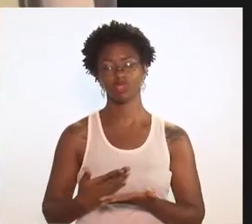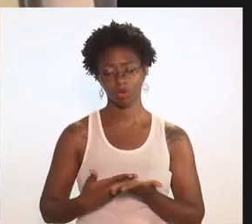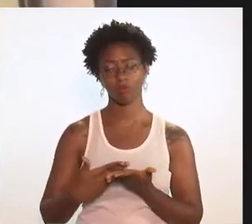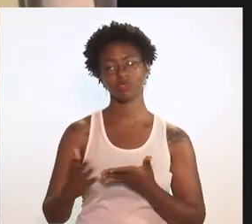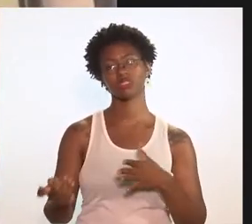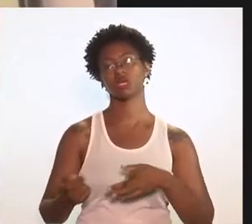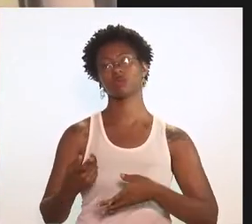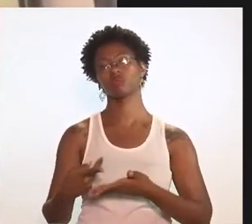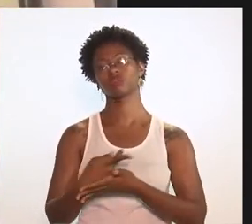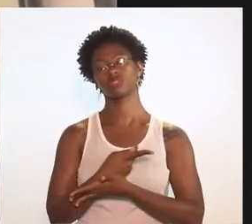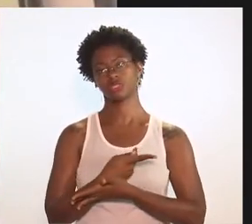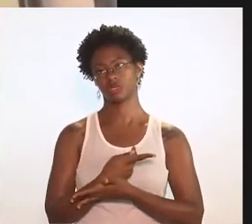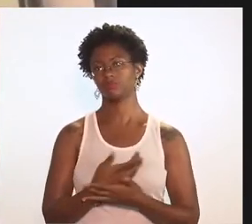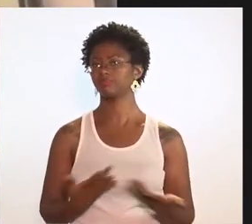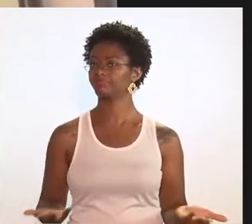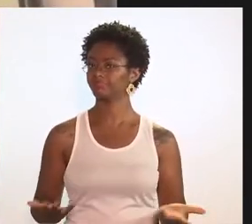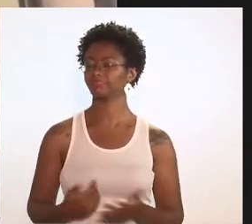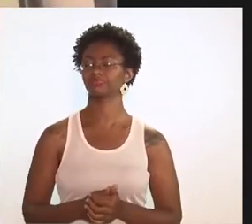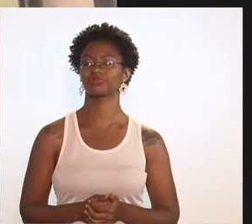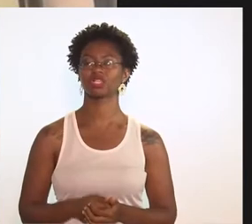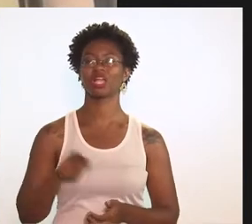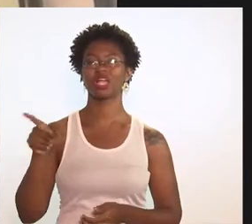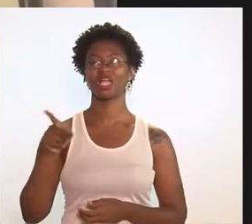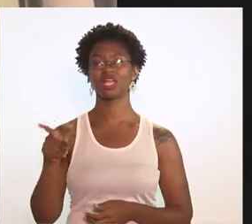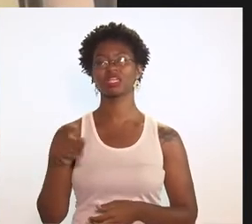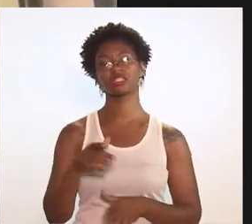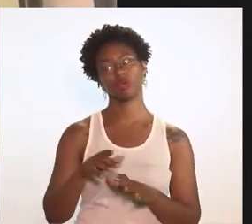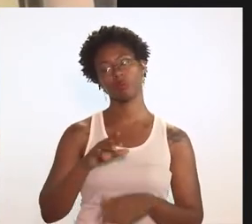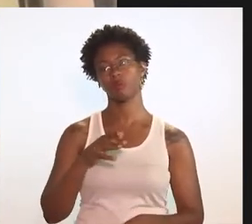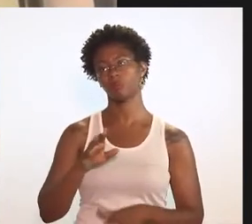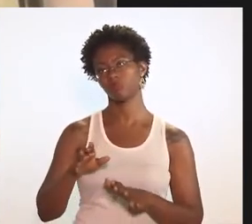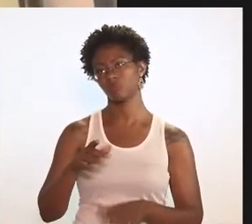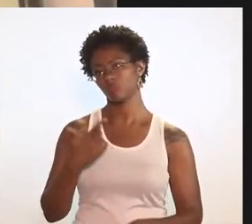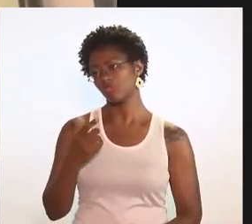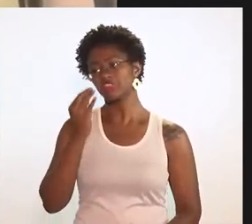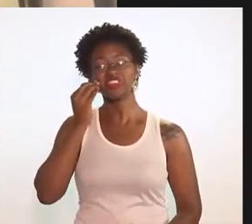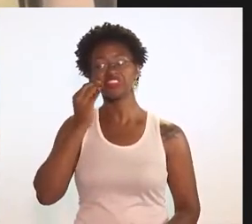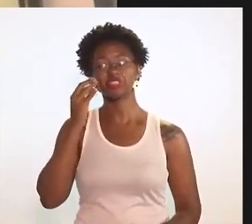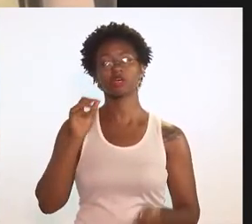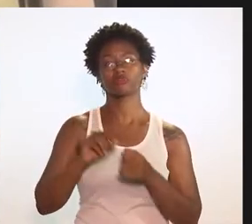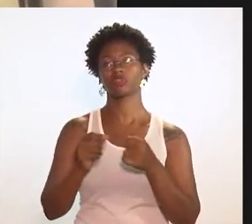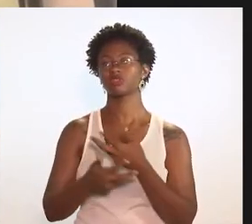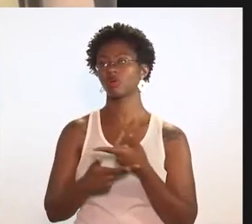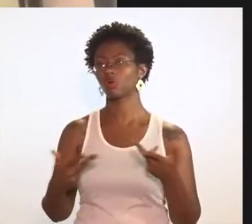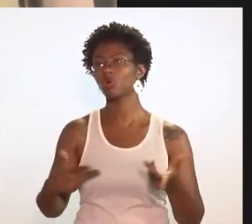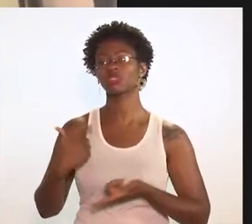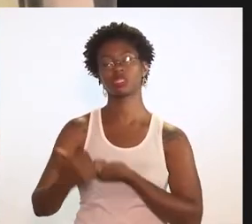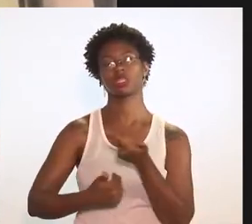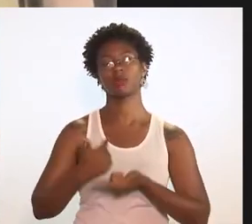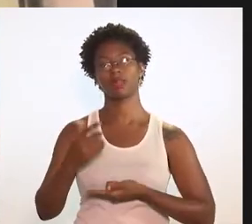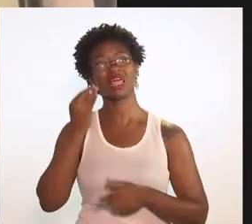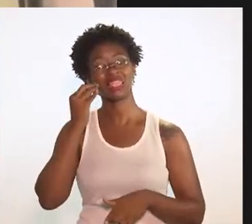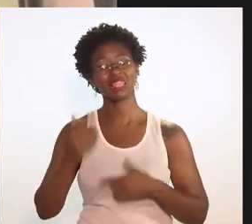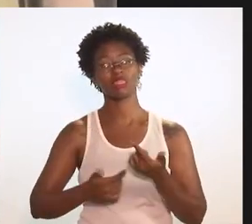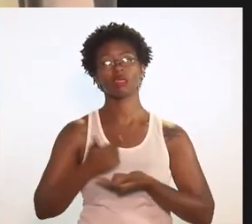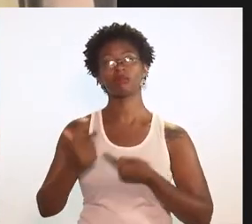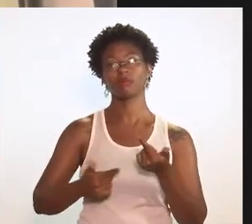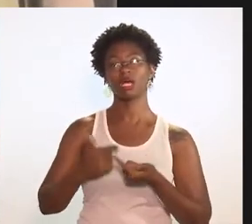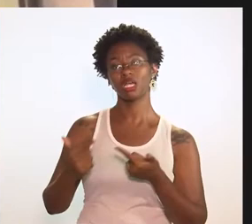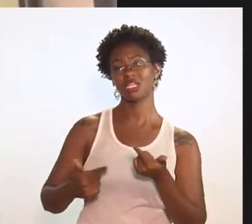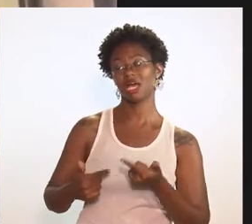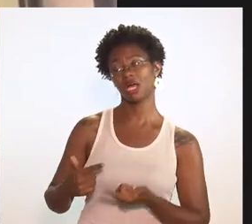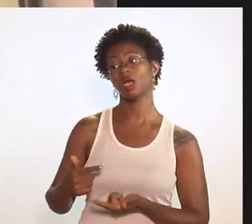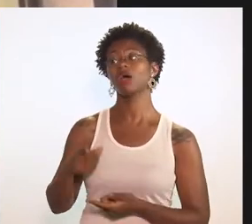via empreendedorismo. Por exemplo, aqueles menos privilegiados tentando fazer alguma coisa, produzir alguma coisa, para que os mais